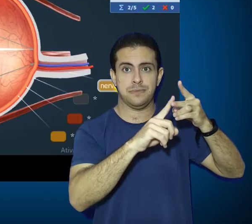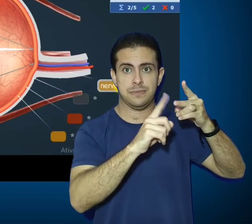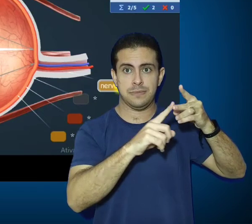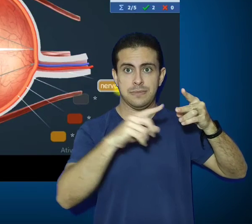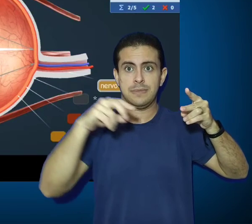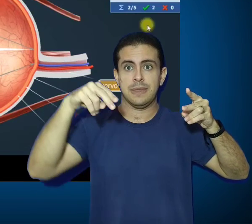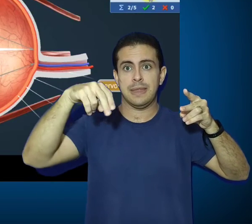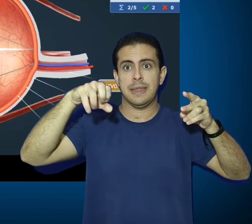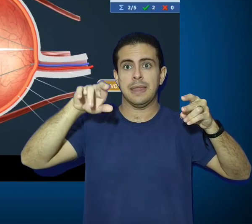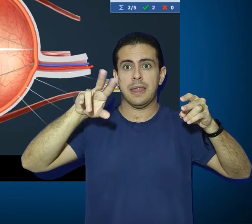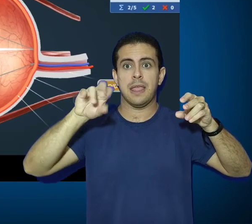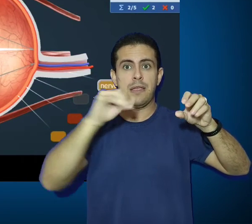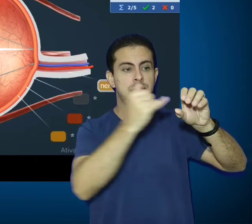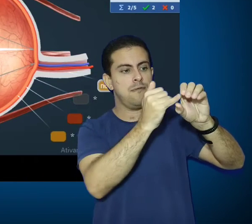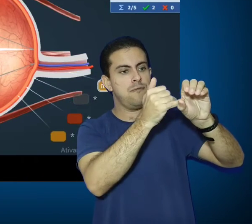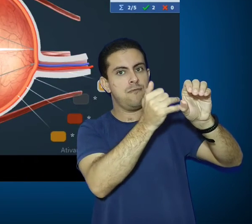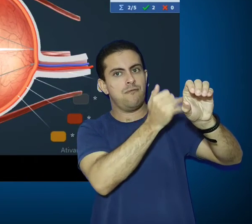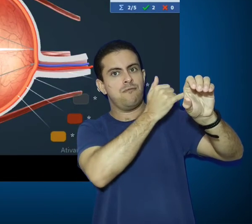leva os impulsos ao cérebro.